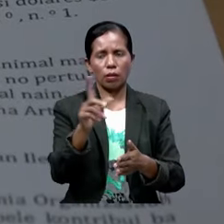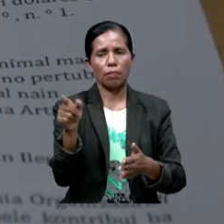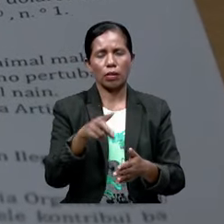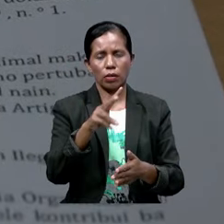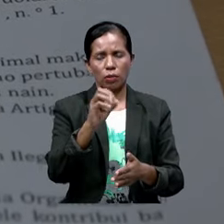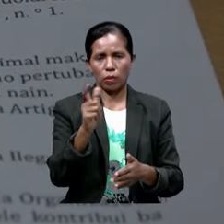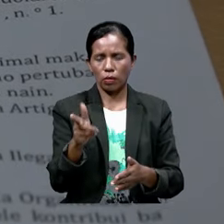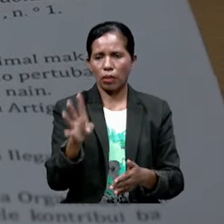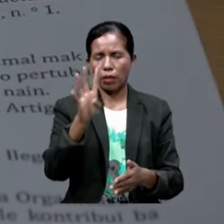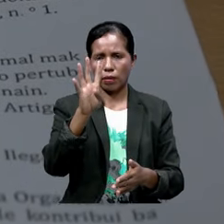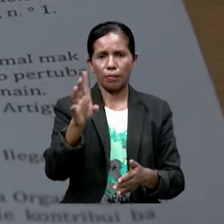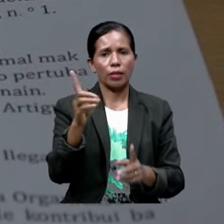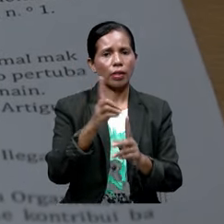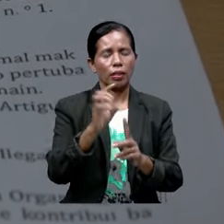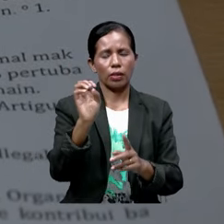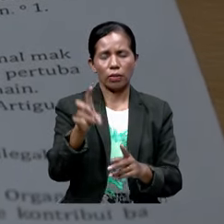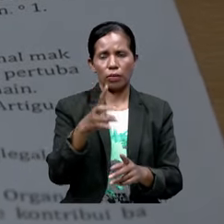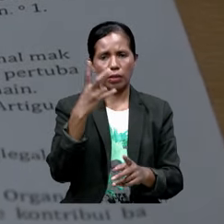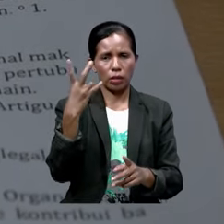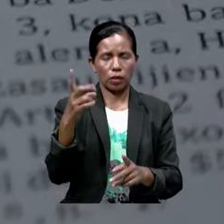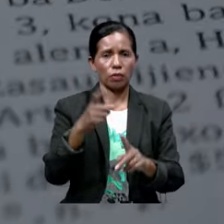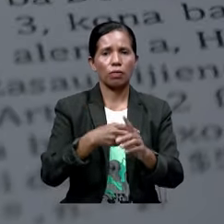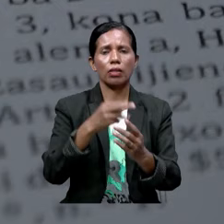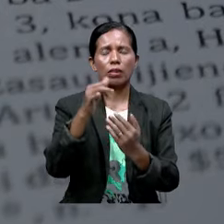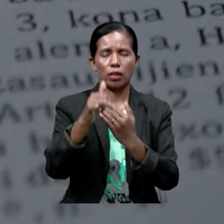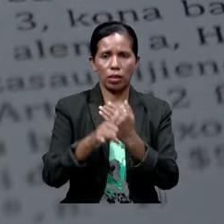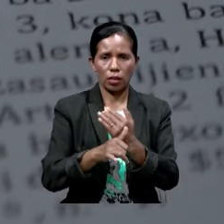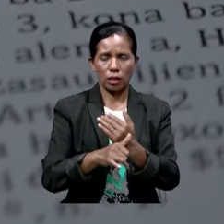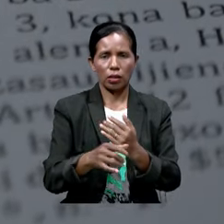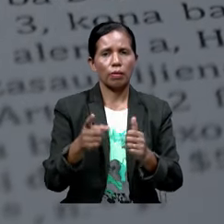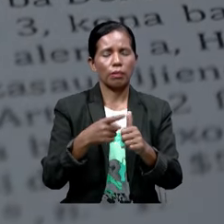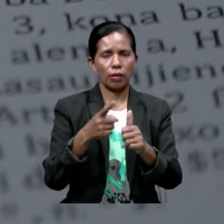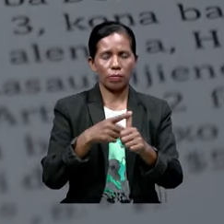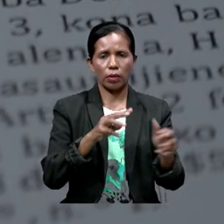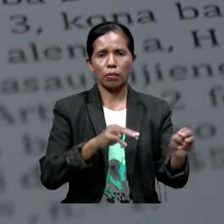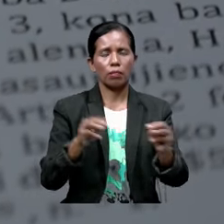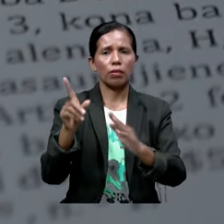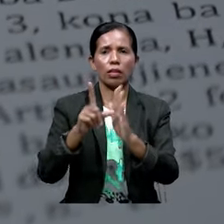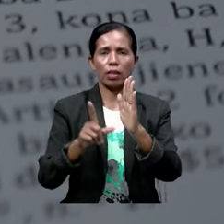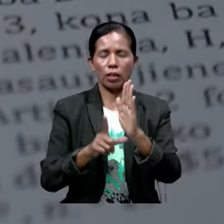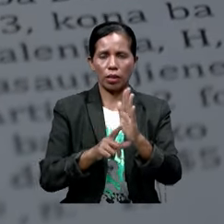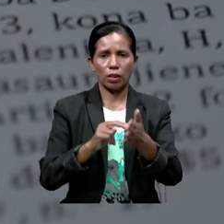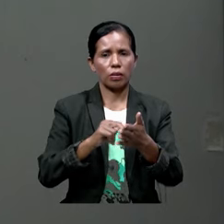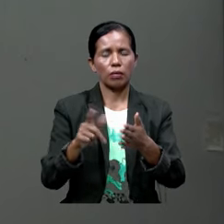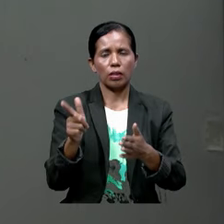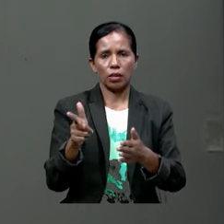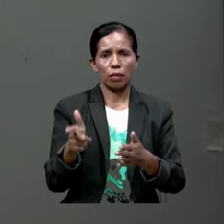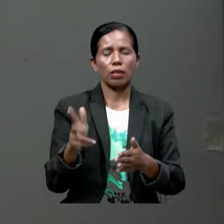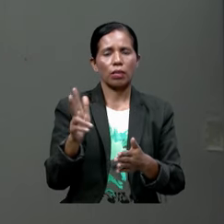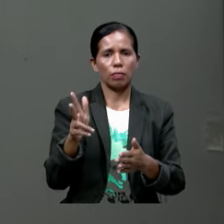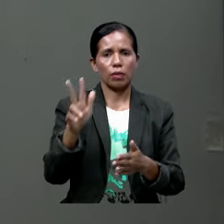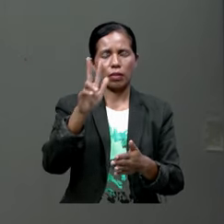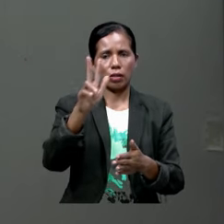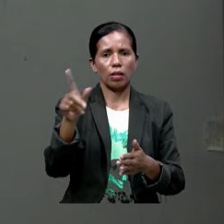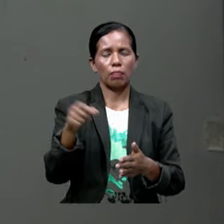ruanulu resinghat loron sanulu resinghitu fulan janeiro. No mos primeira alteração ba decreto lei número tolnulu resintolu